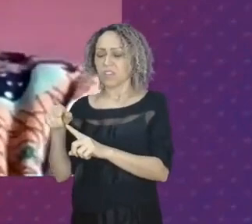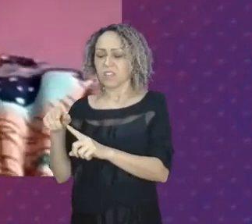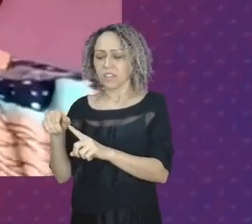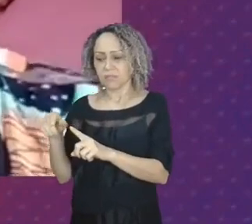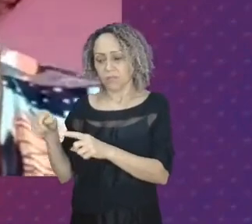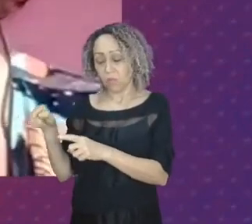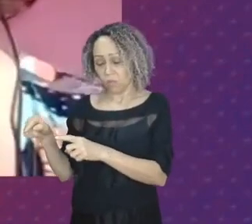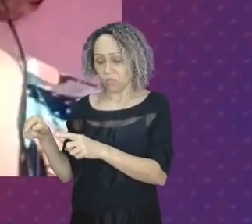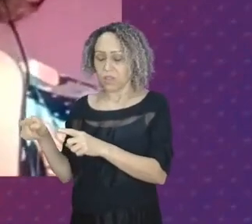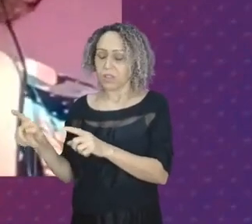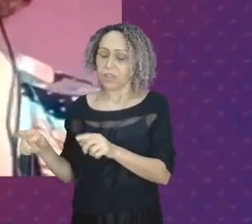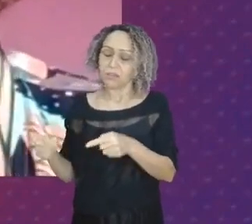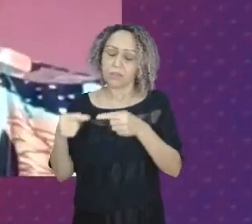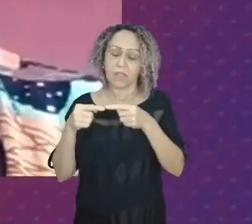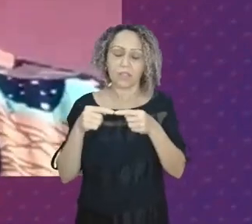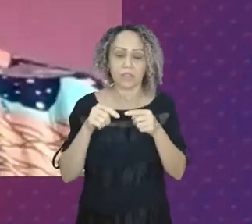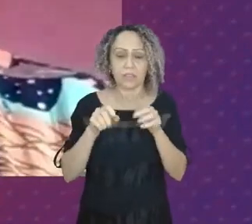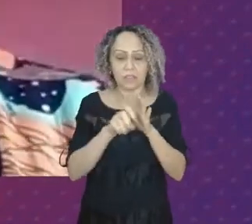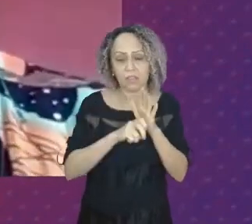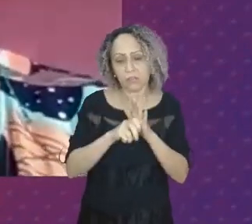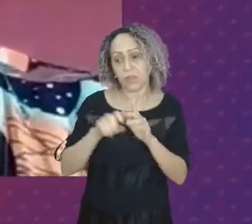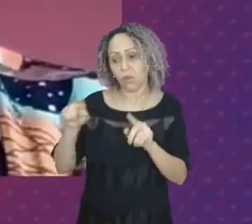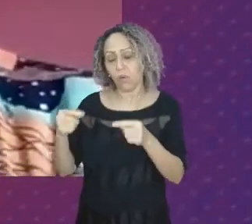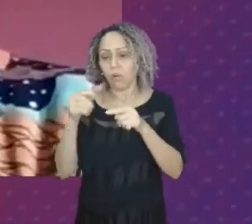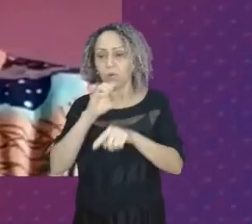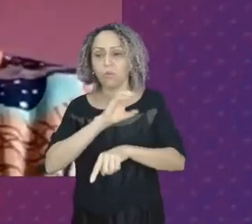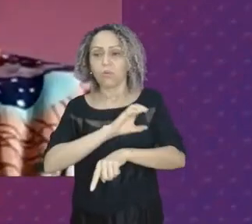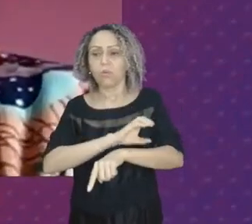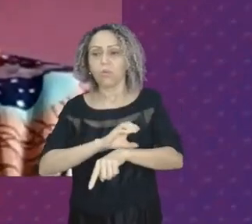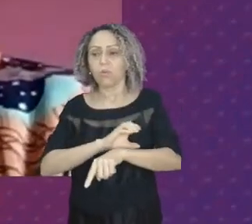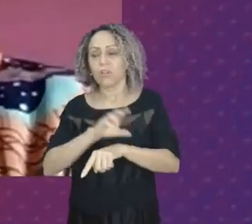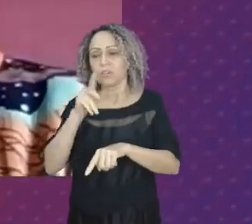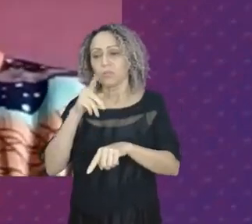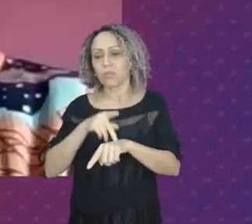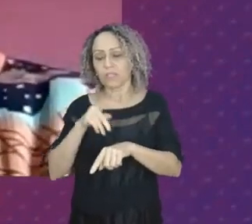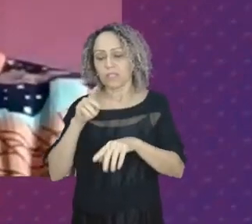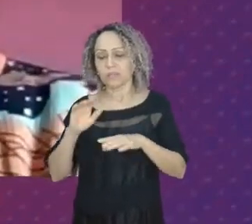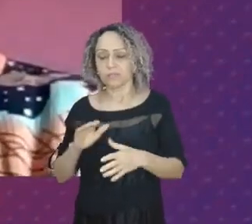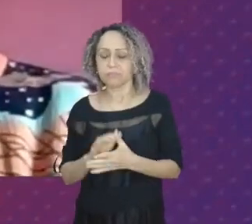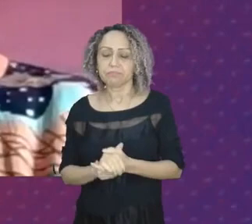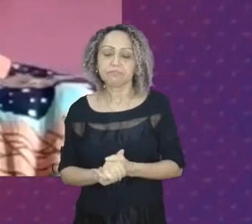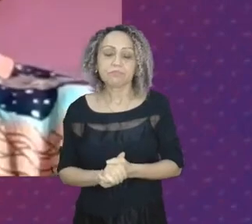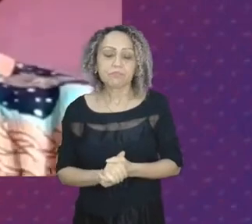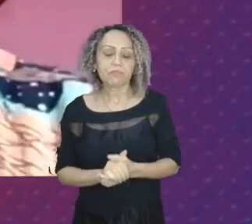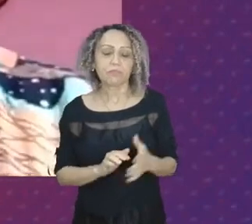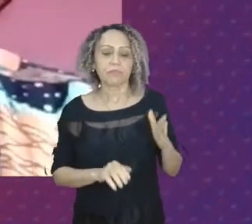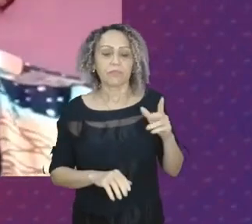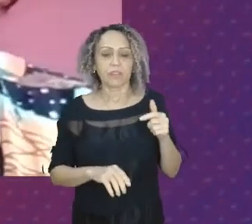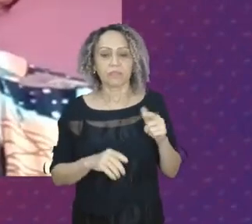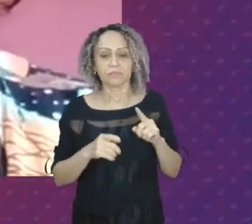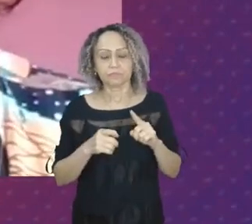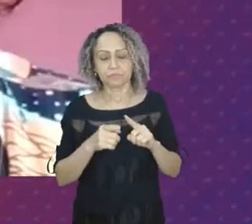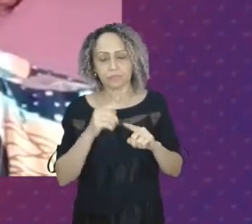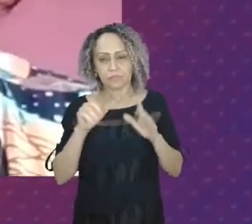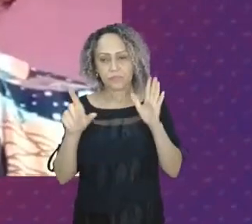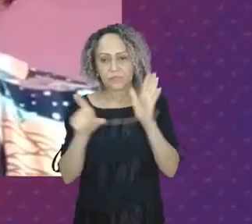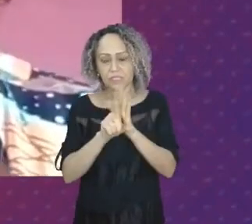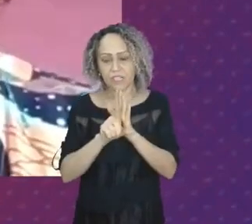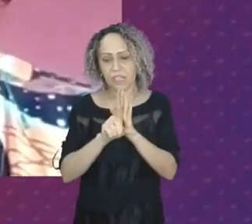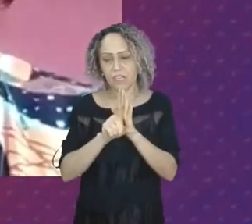dessa junção entre Secretaria Nacional de Política para as Mulheres e Lei Maria da Penha foi